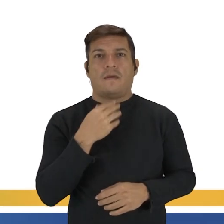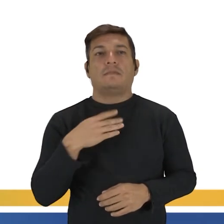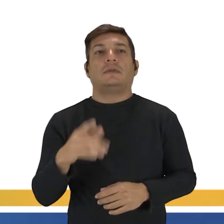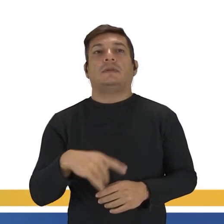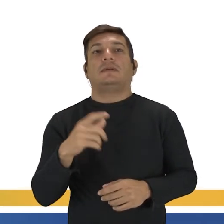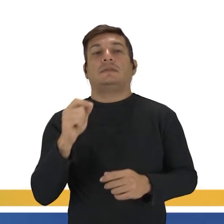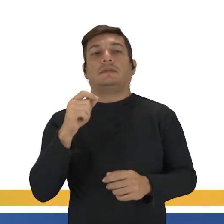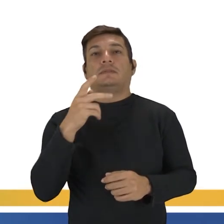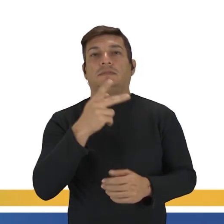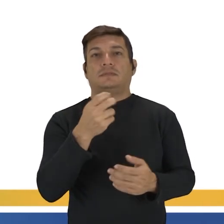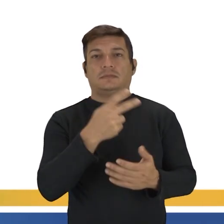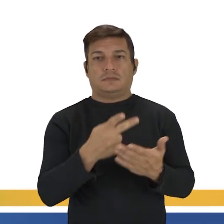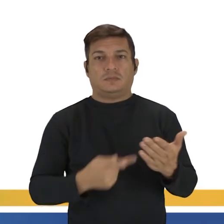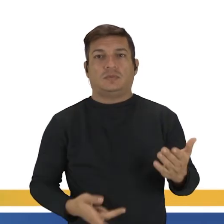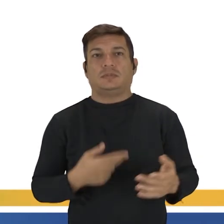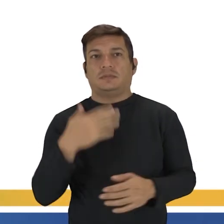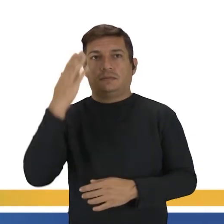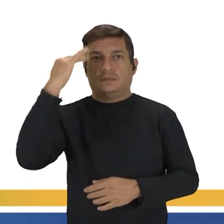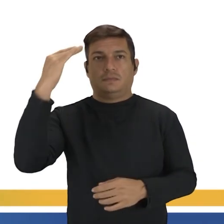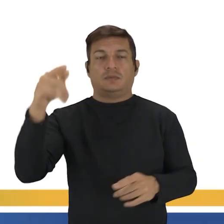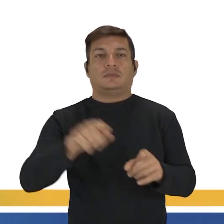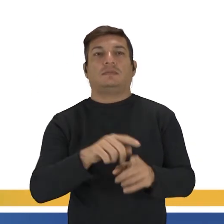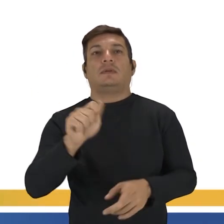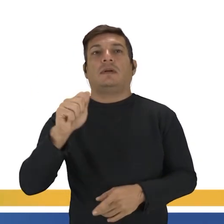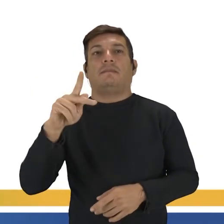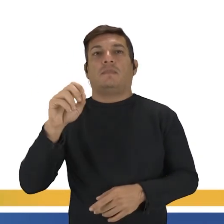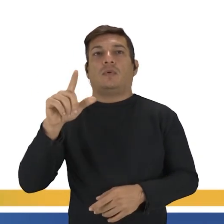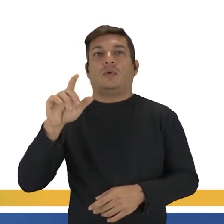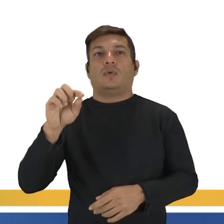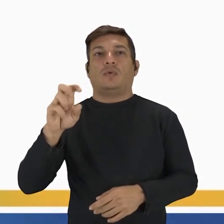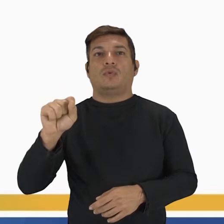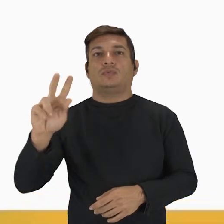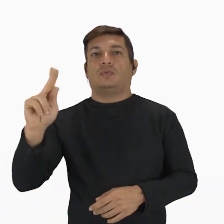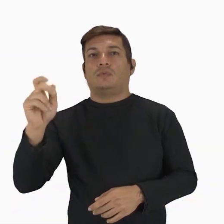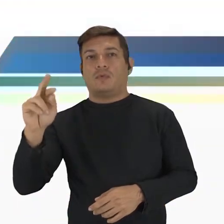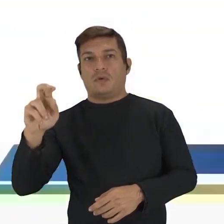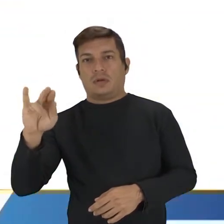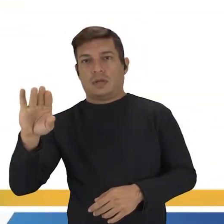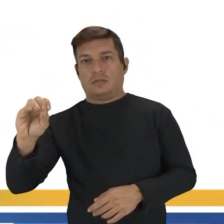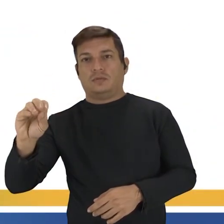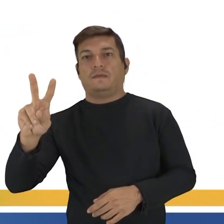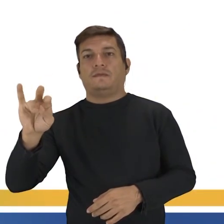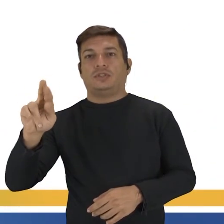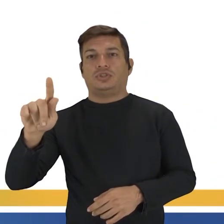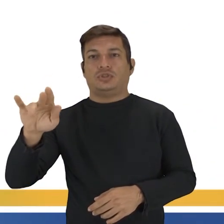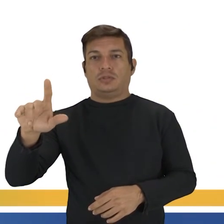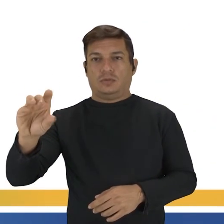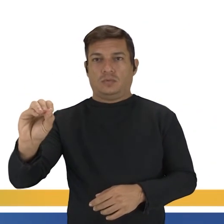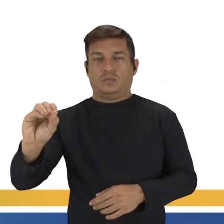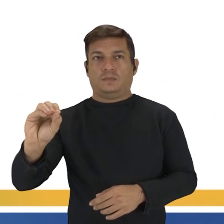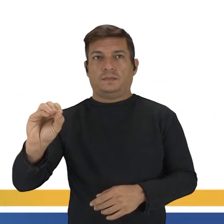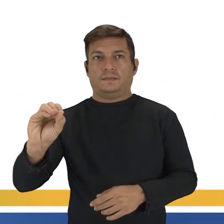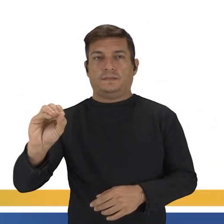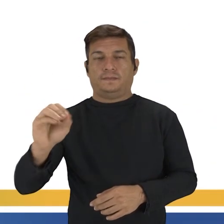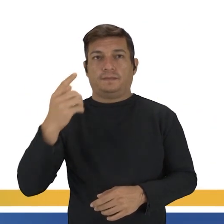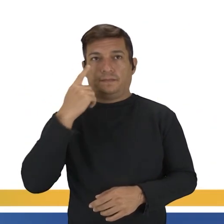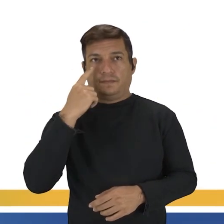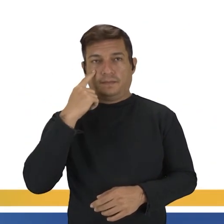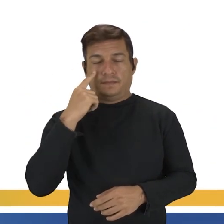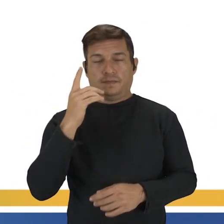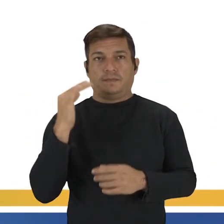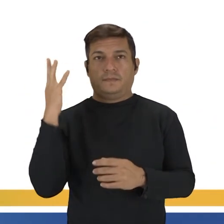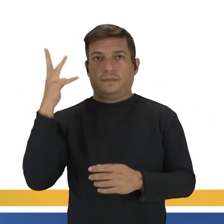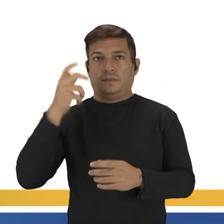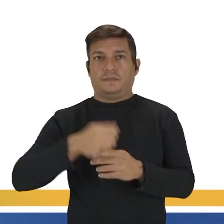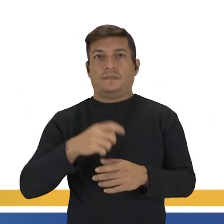seus grandes poetas e apólogos como Horácio e Virgílio. A retomada